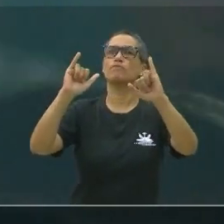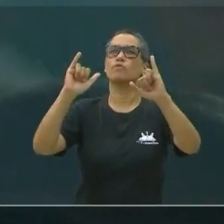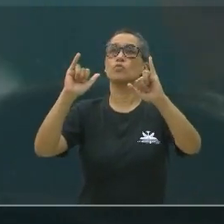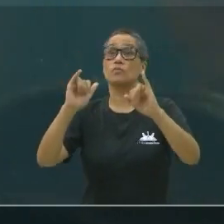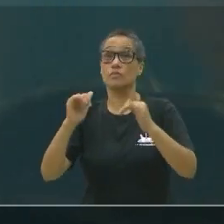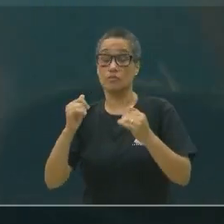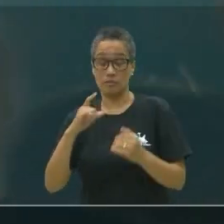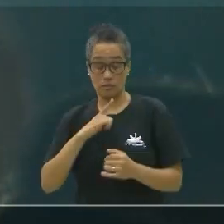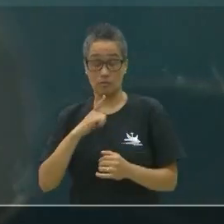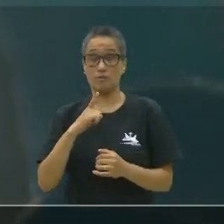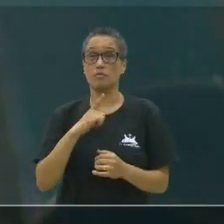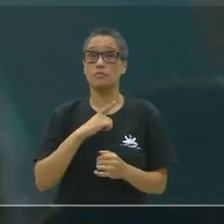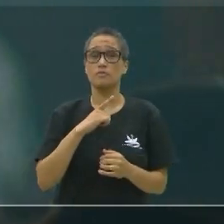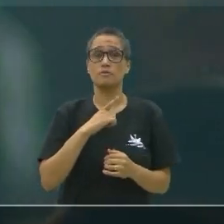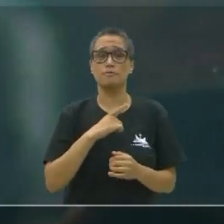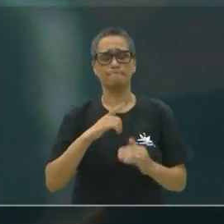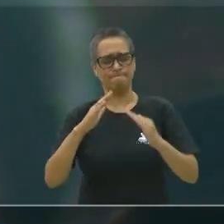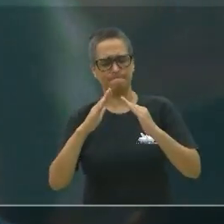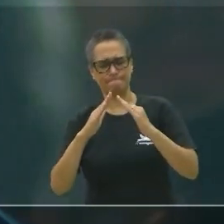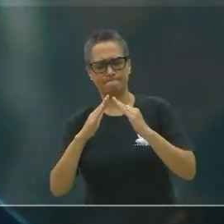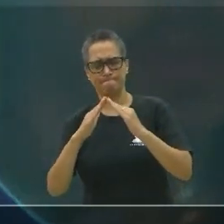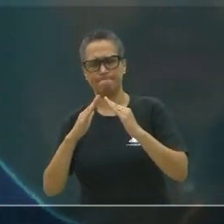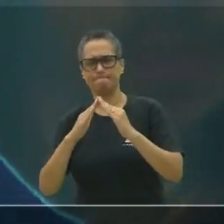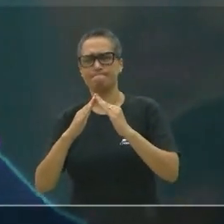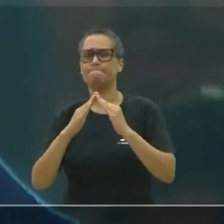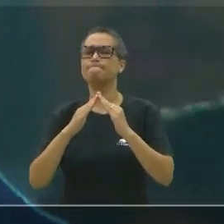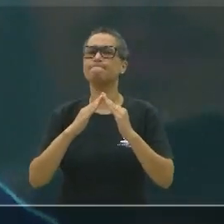habitas aqui.